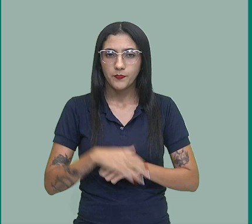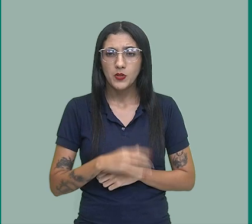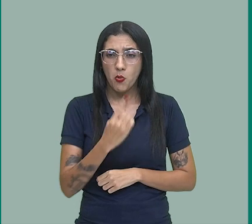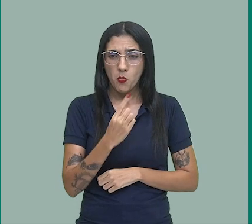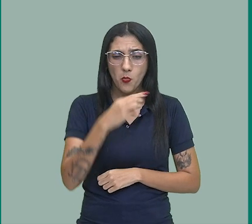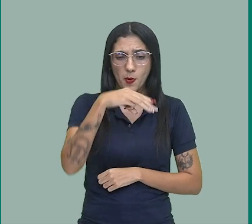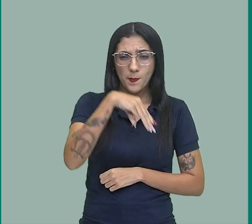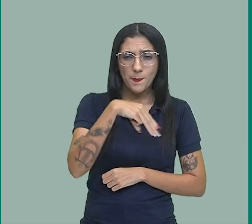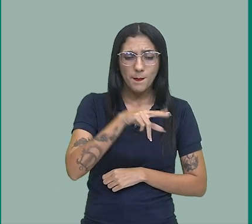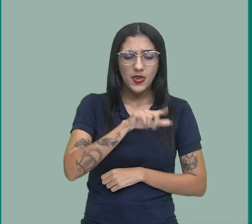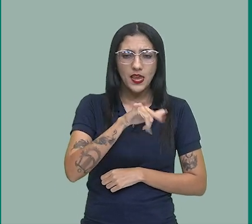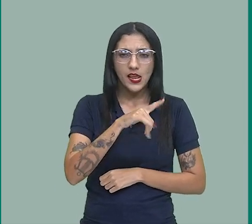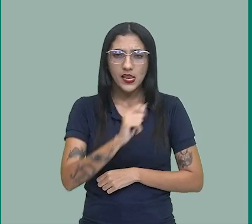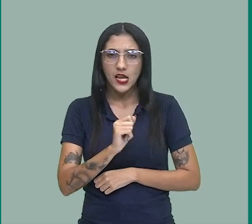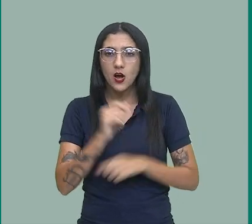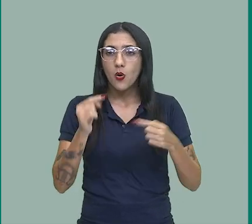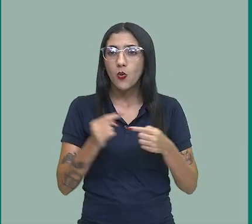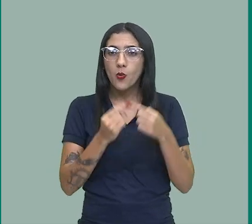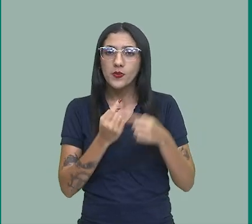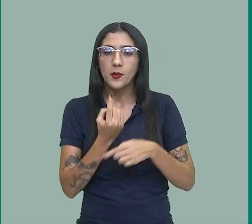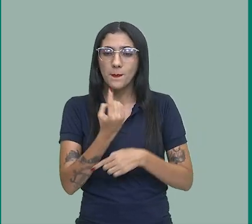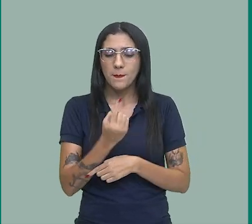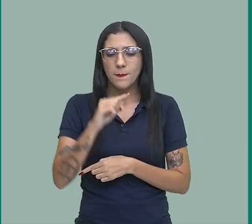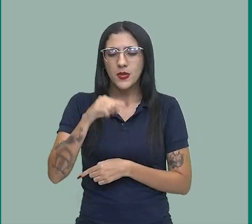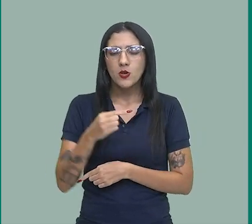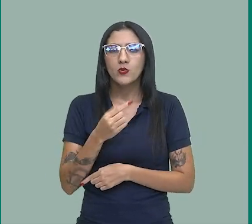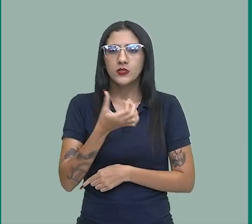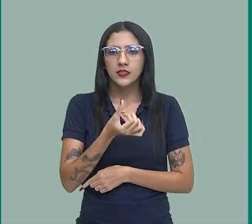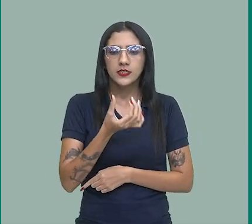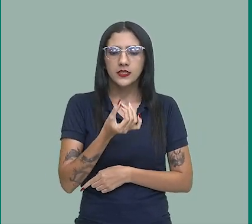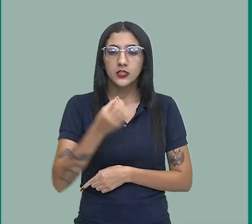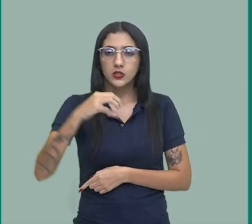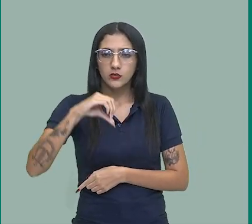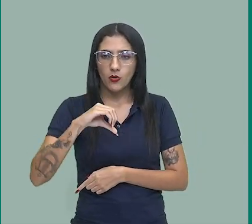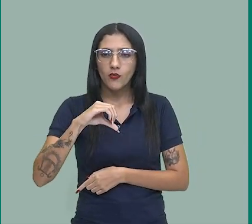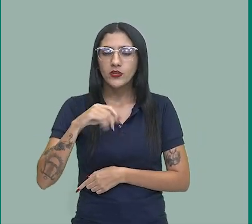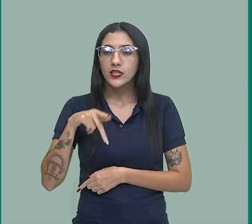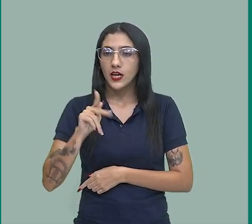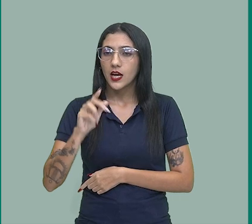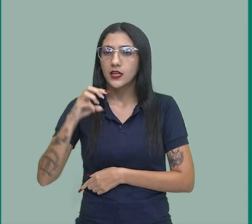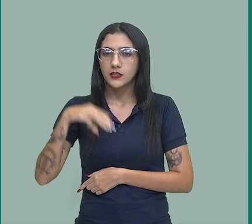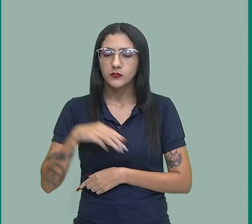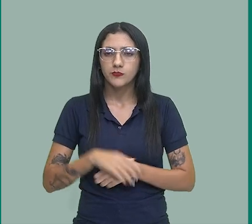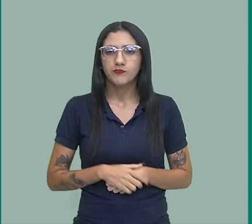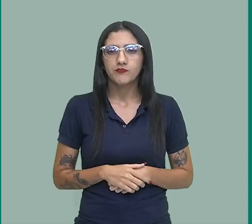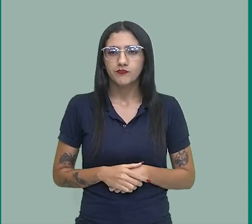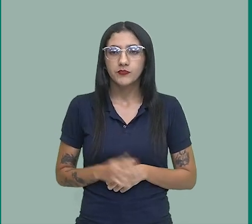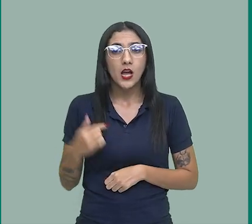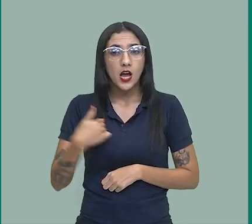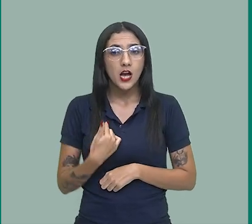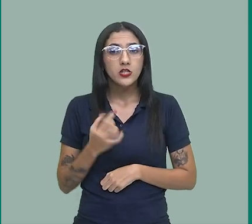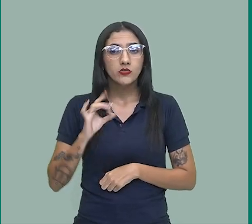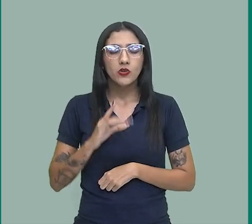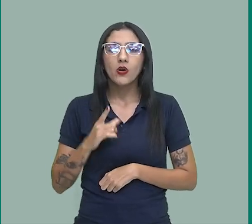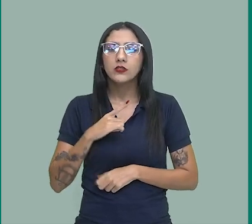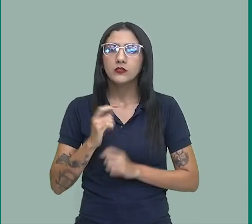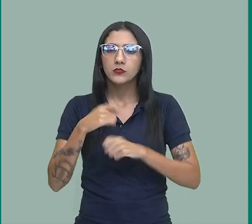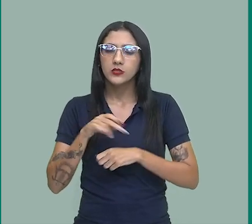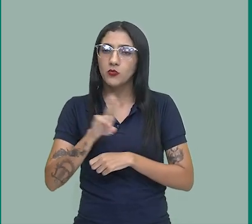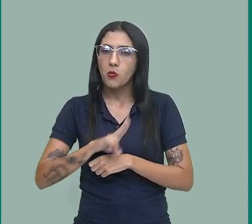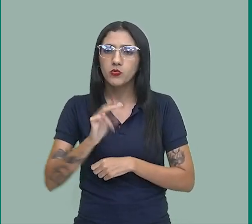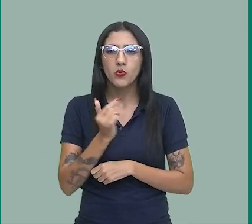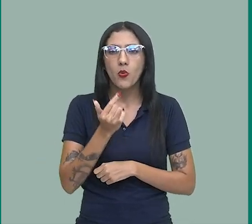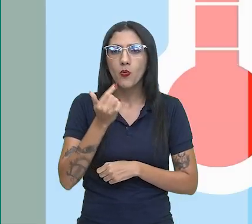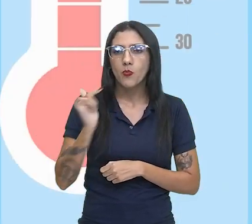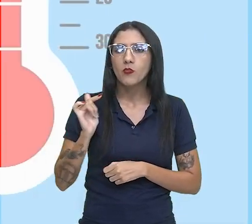a aproximadamente 1.609 quilômetros. E não apenas a distância pode ser expressa utilizando unidades de medida diferentes